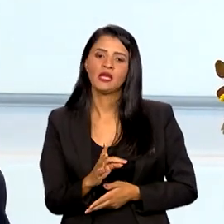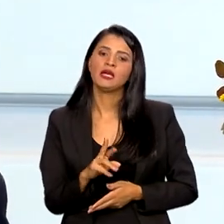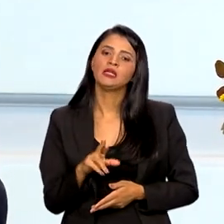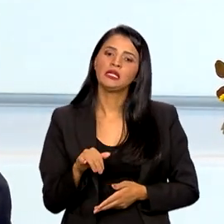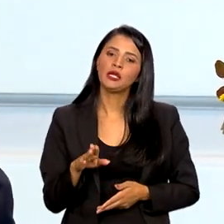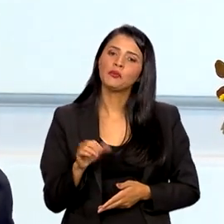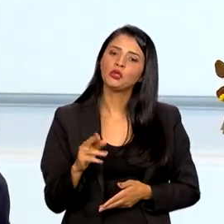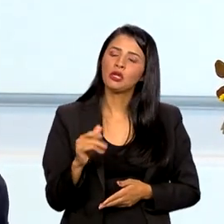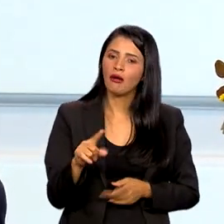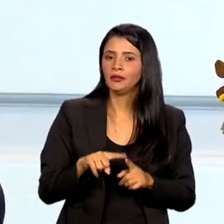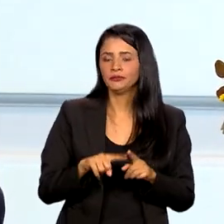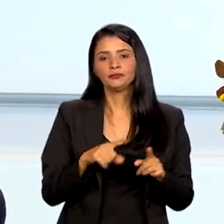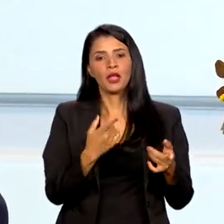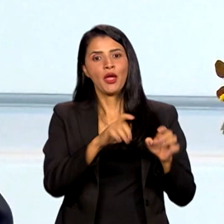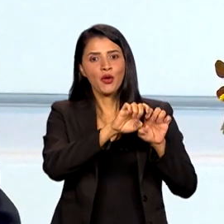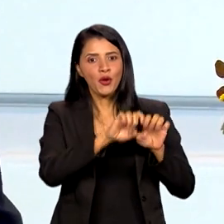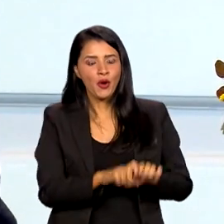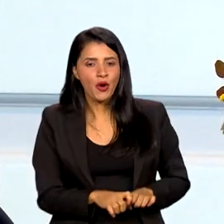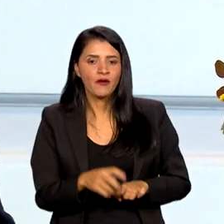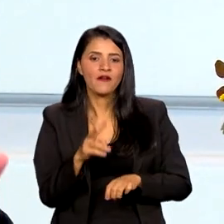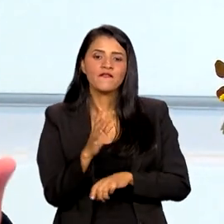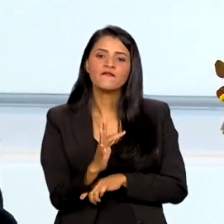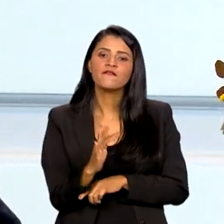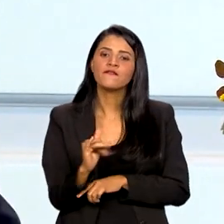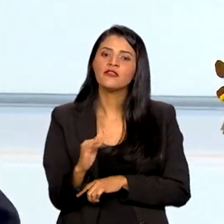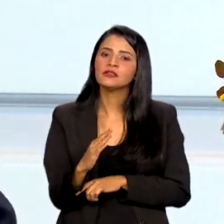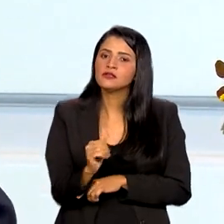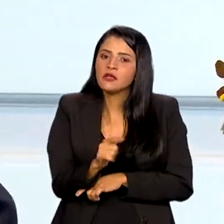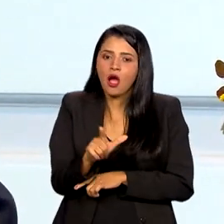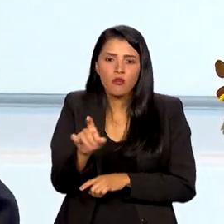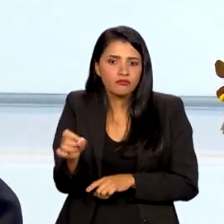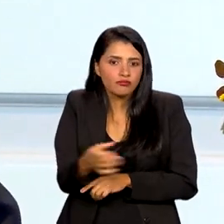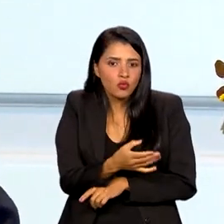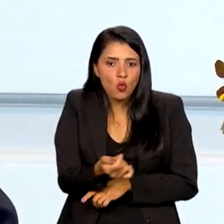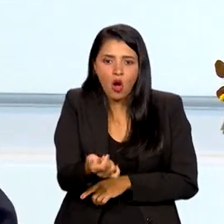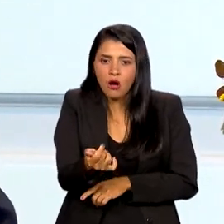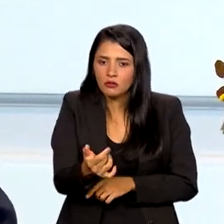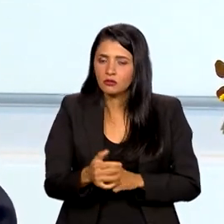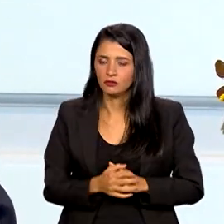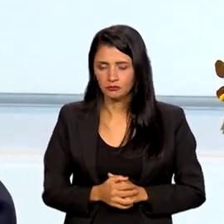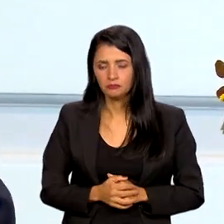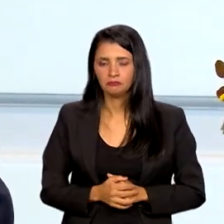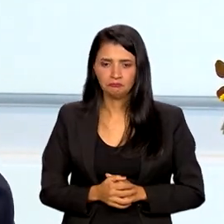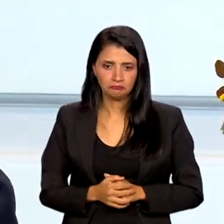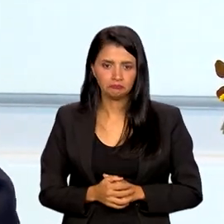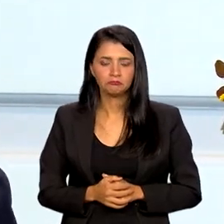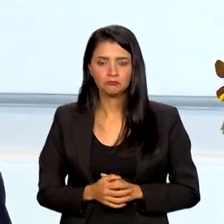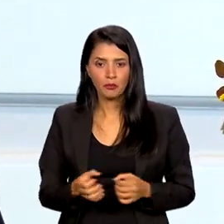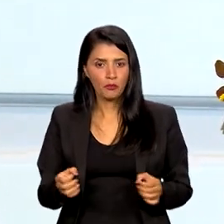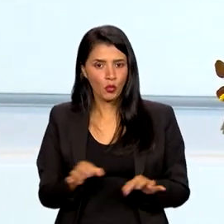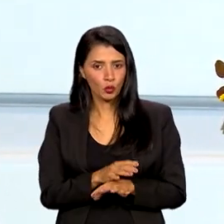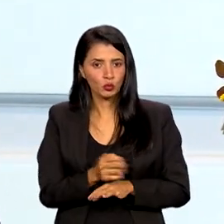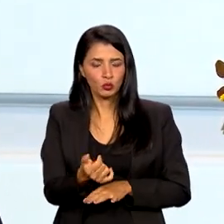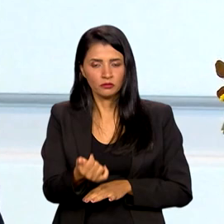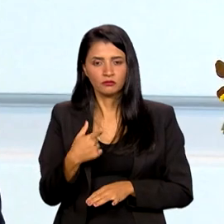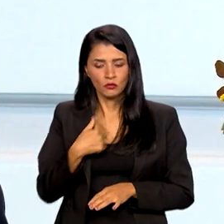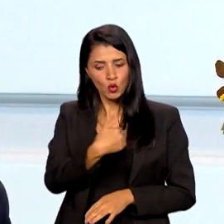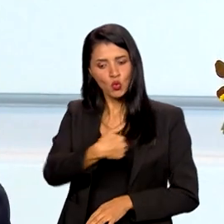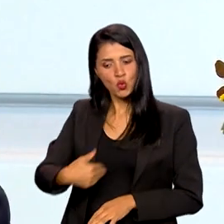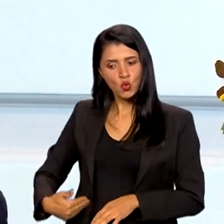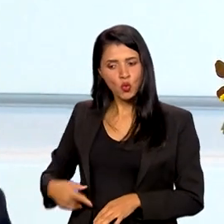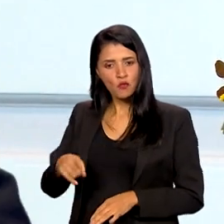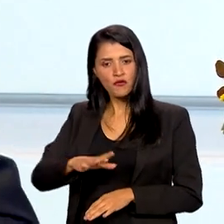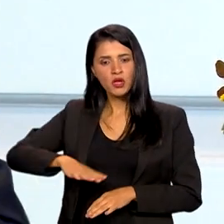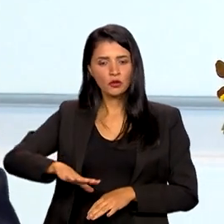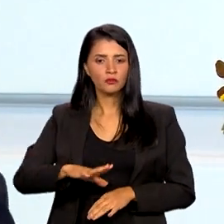de arcabouço, ancoragem fiscal na porta. Um governo que não surpreende a